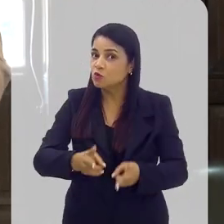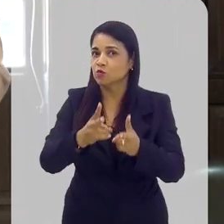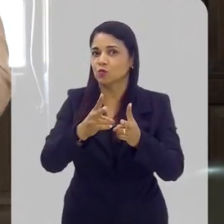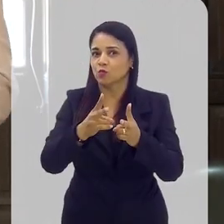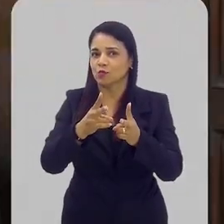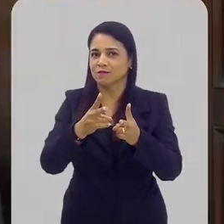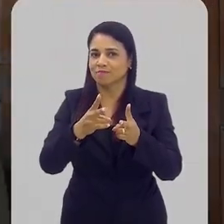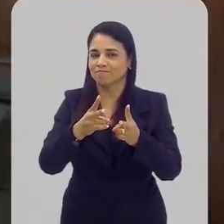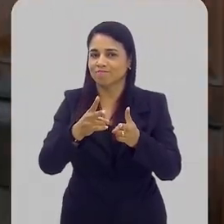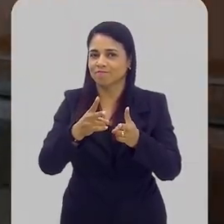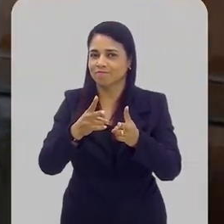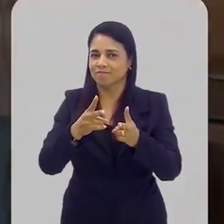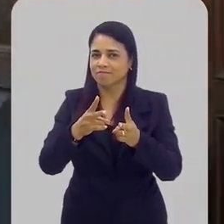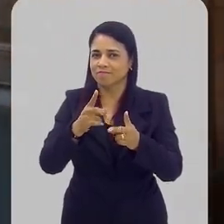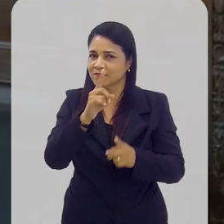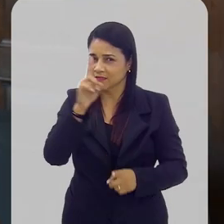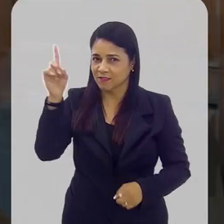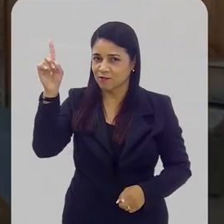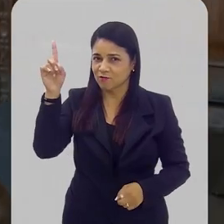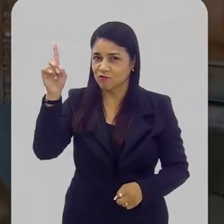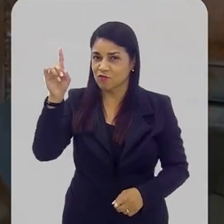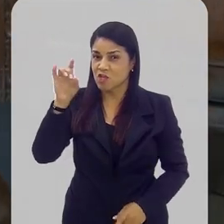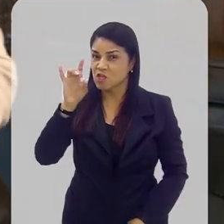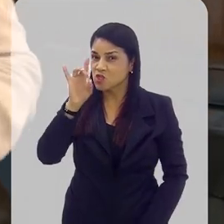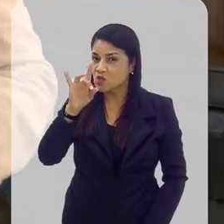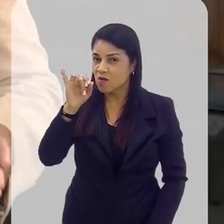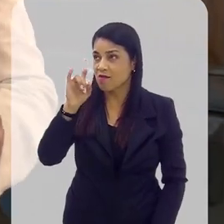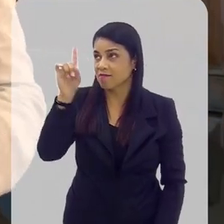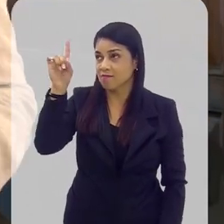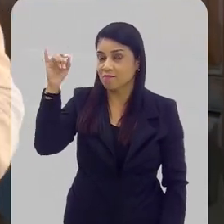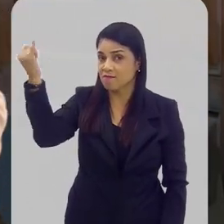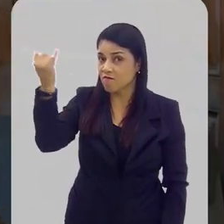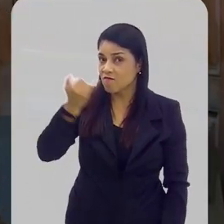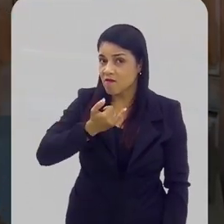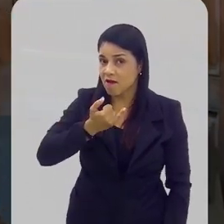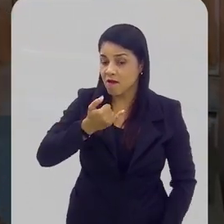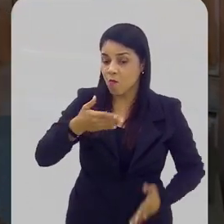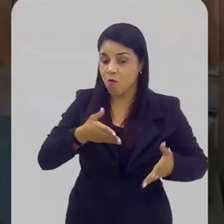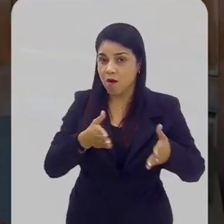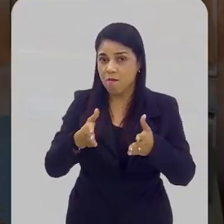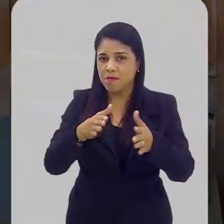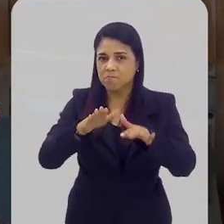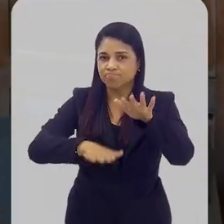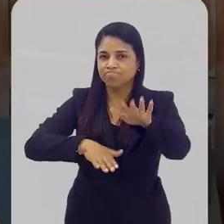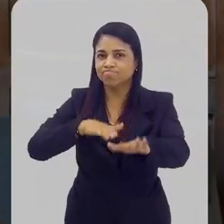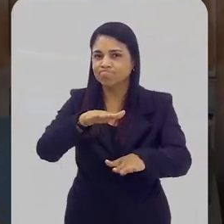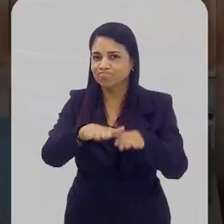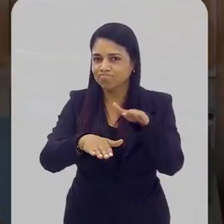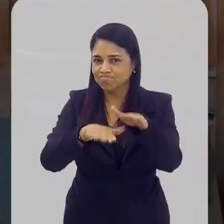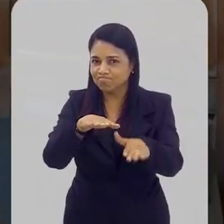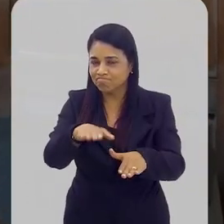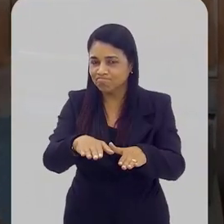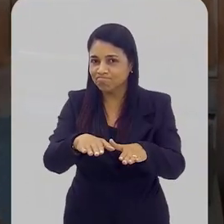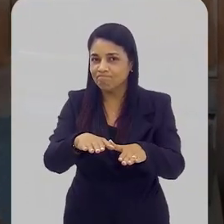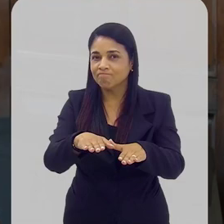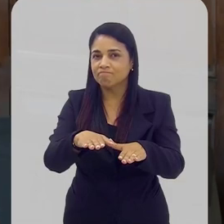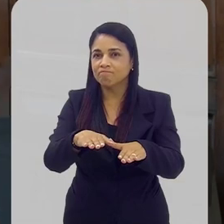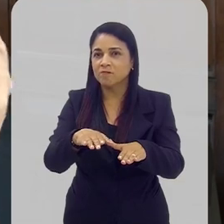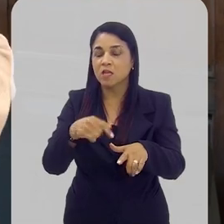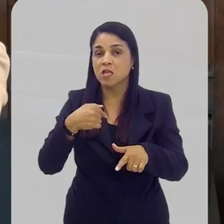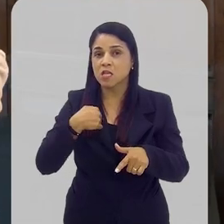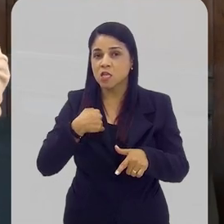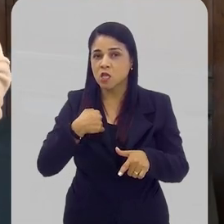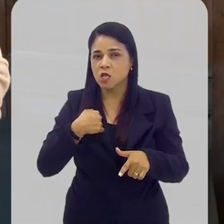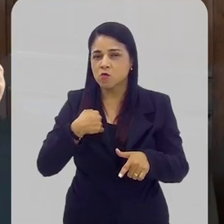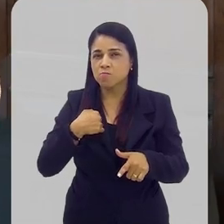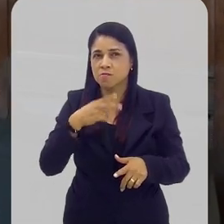Deus. Só Ele consegue dizer para você o caminho que você precisa seguir. E quando eu pego as